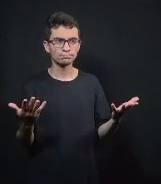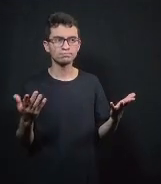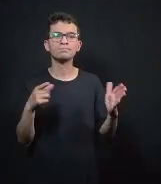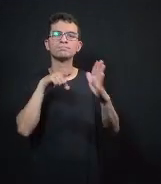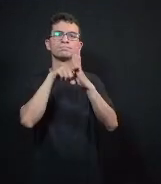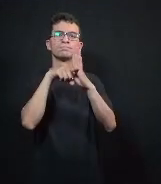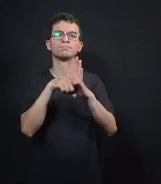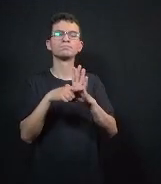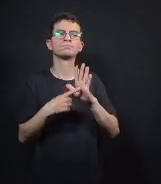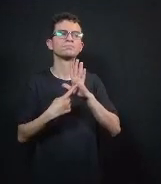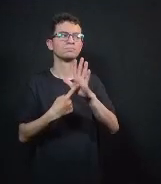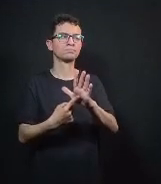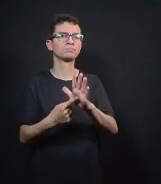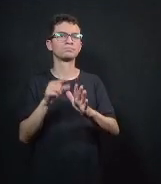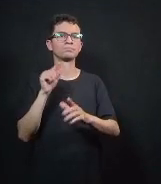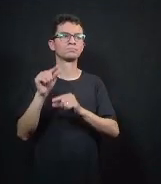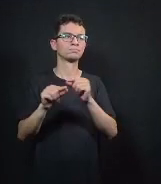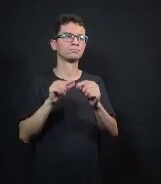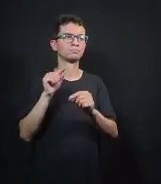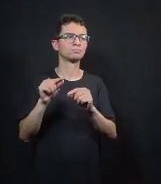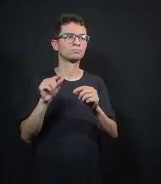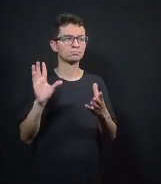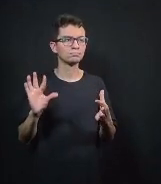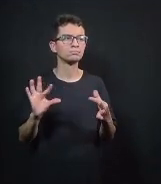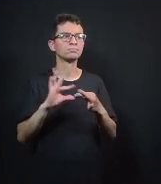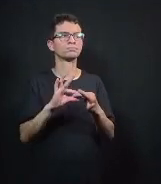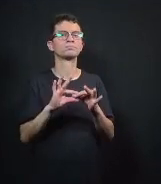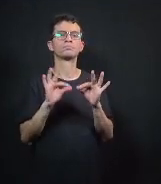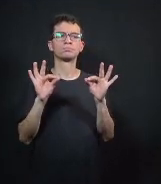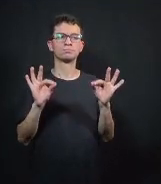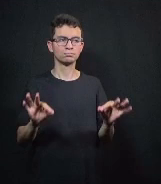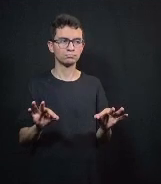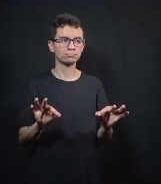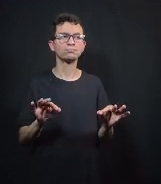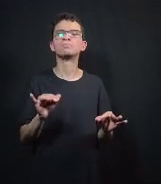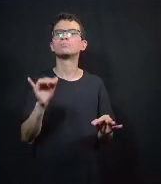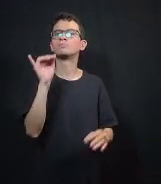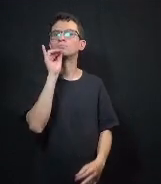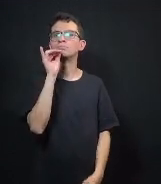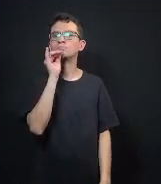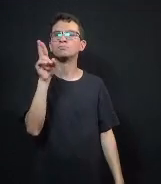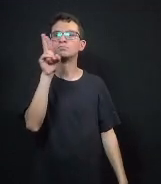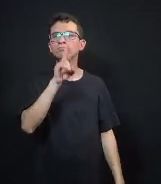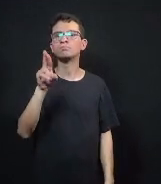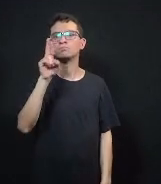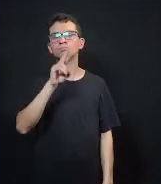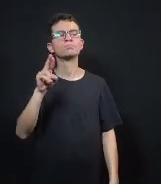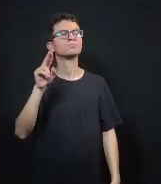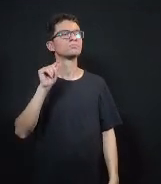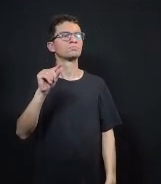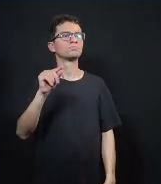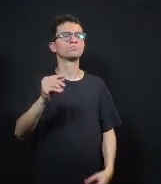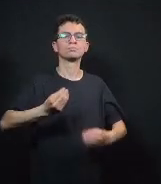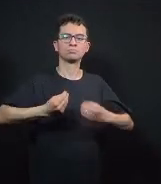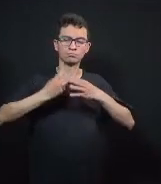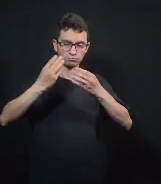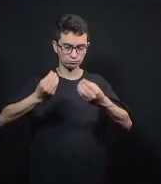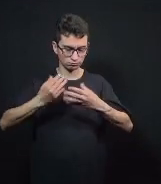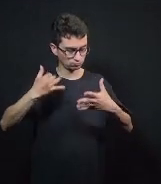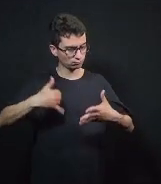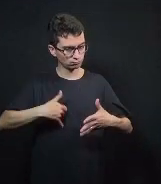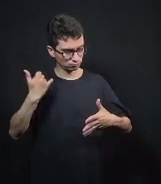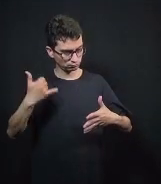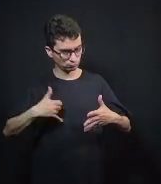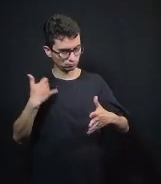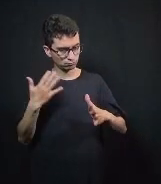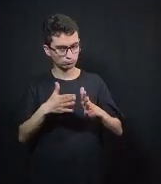trouxe uma correlação muito grande entre consumo de desinformação e faixa etária e